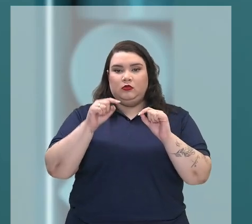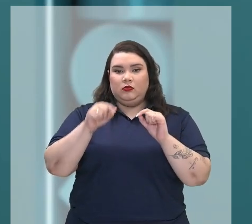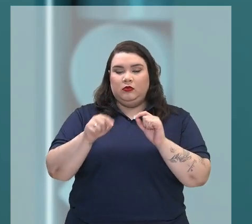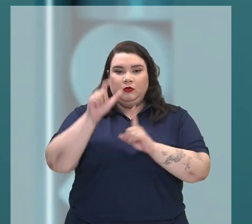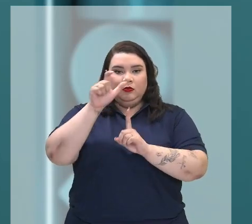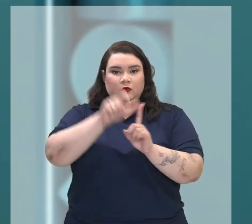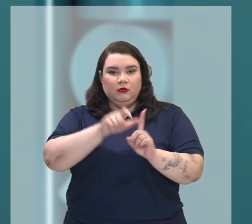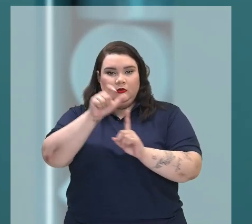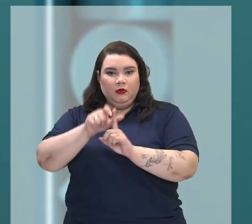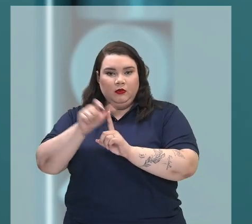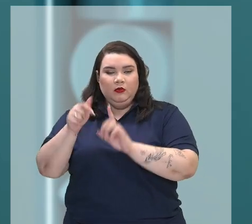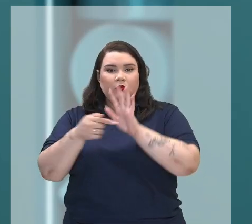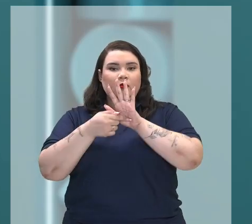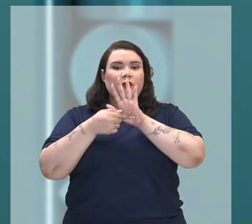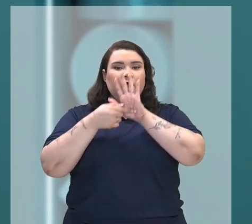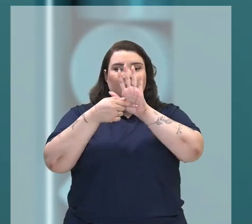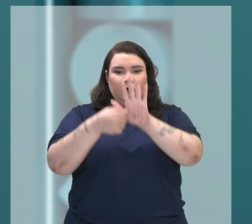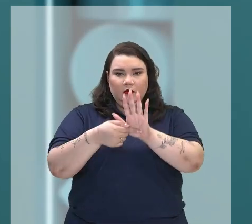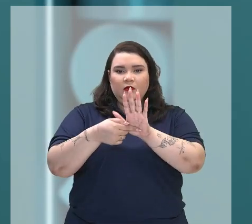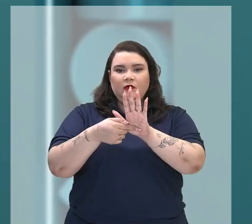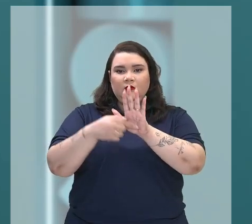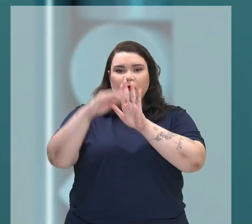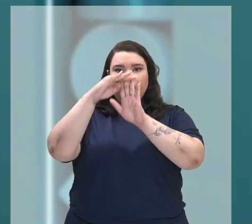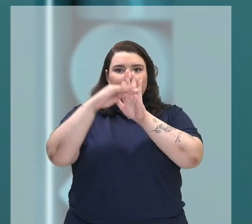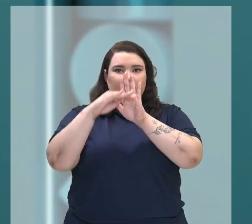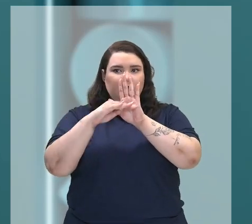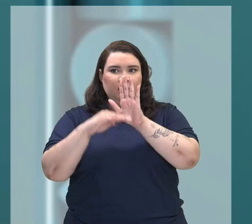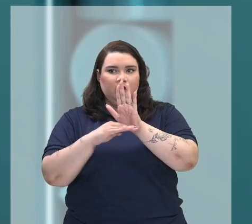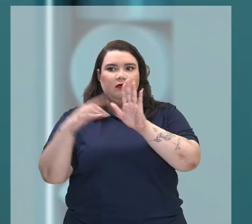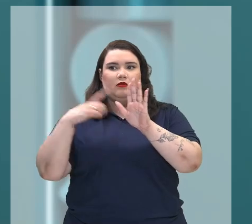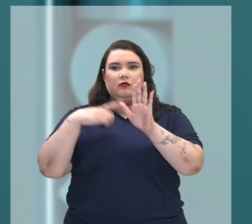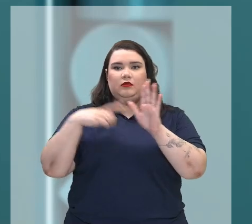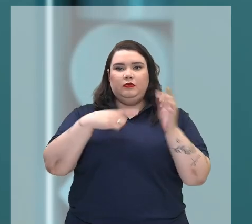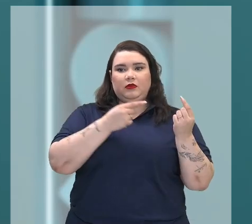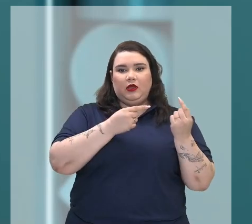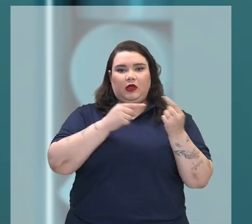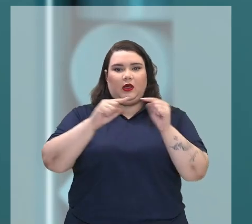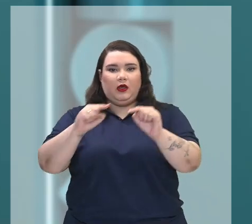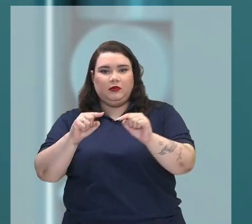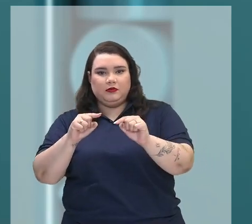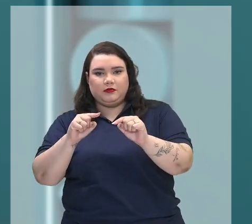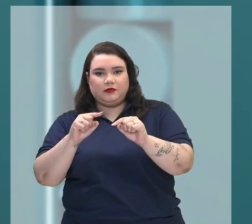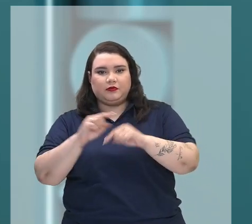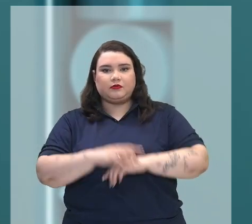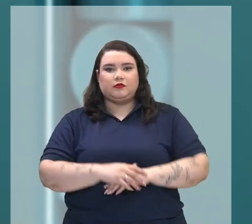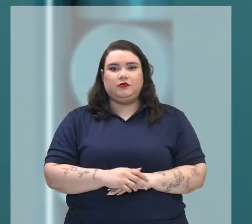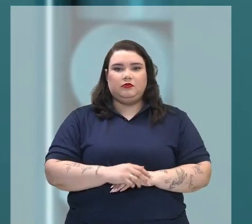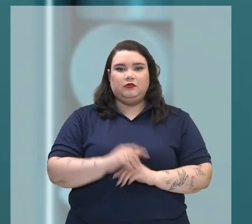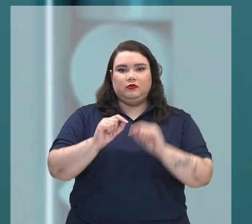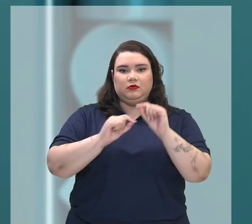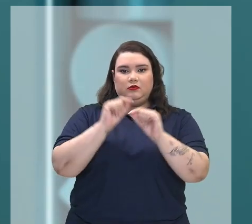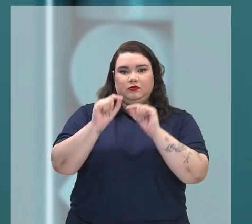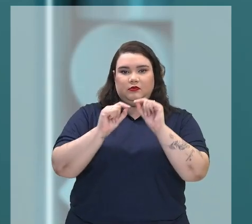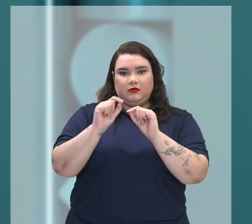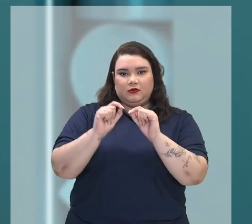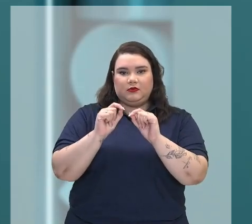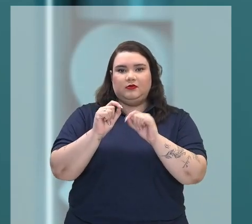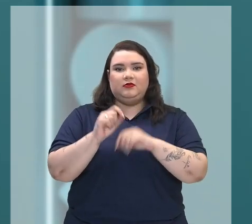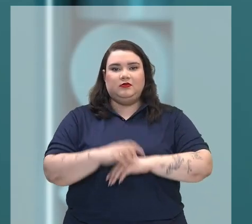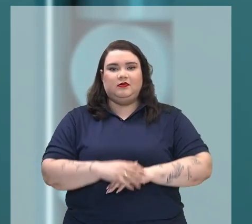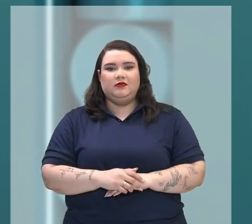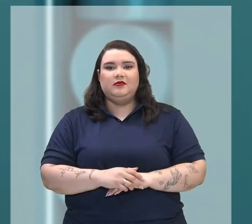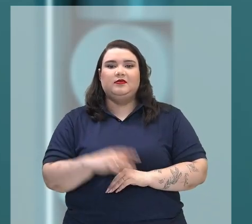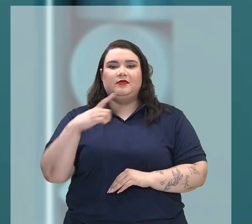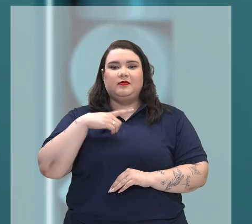personagens que apareceram, nós temos uma denúncia social, né, uma denúncia social daqueles que estão à margem